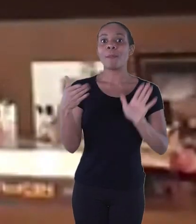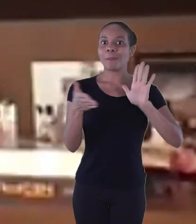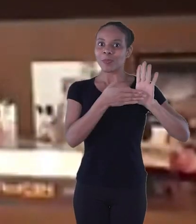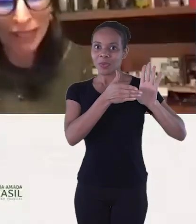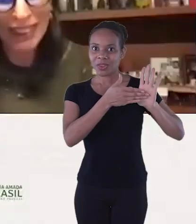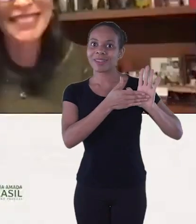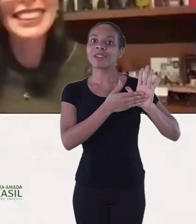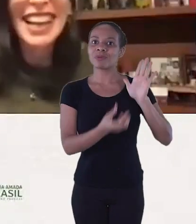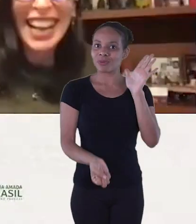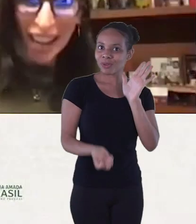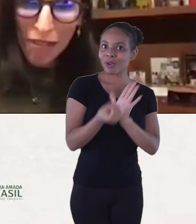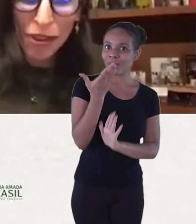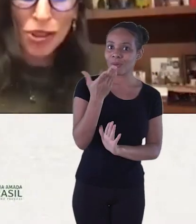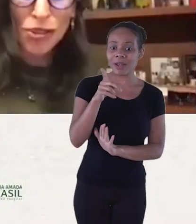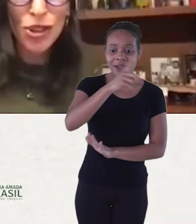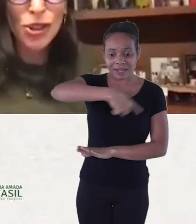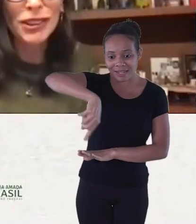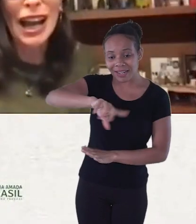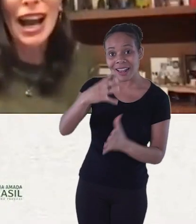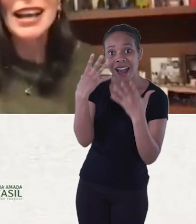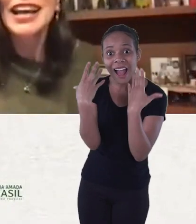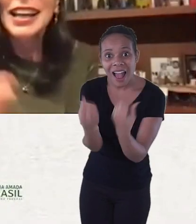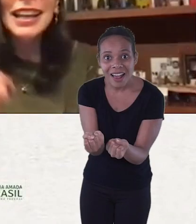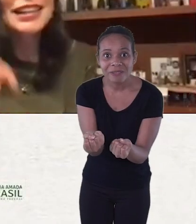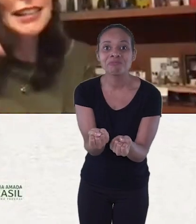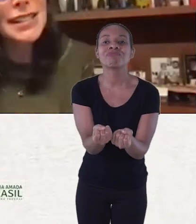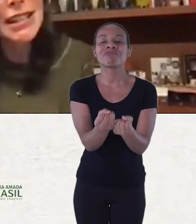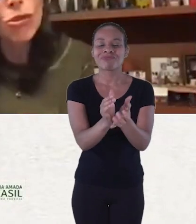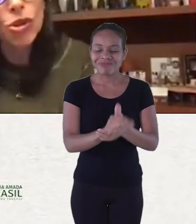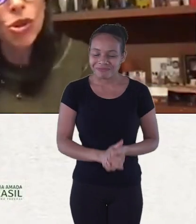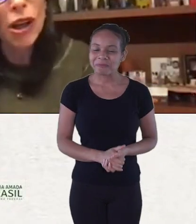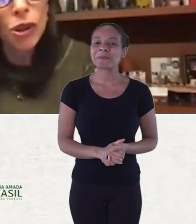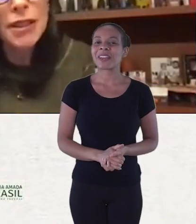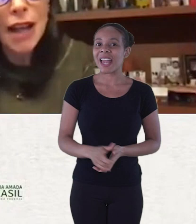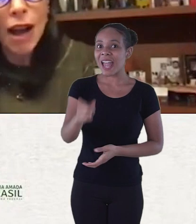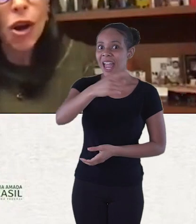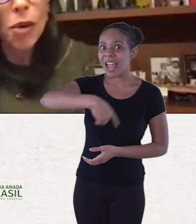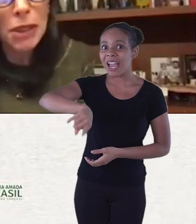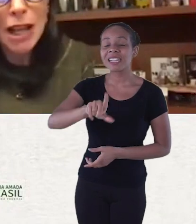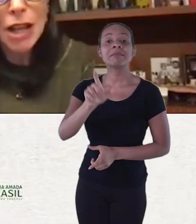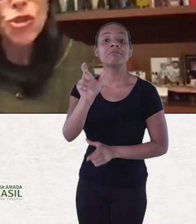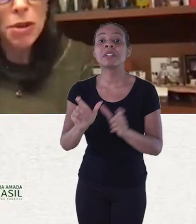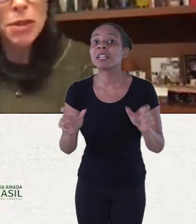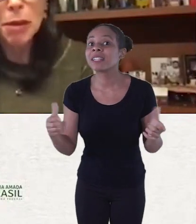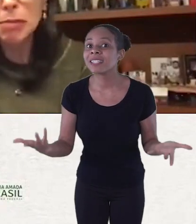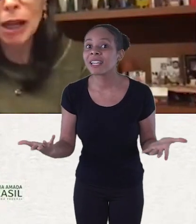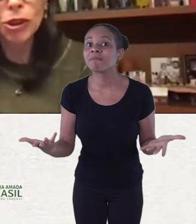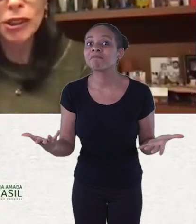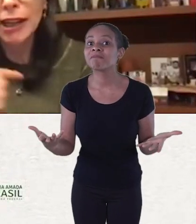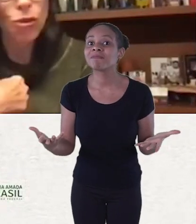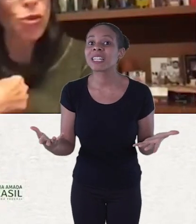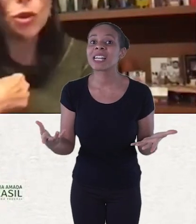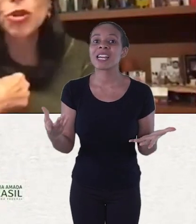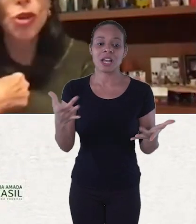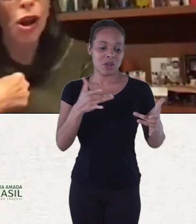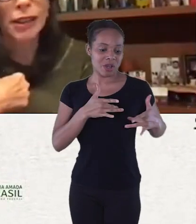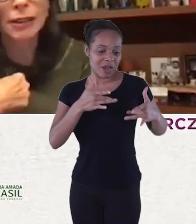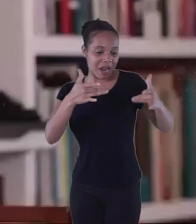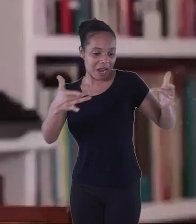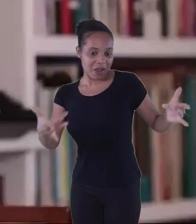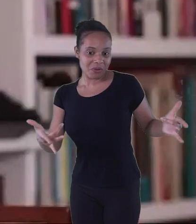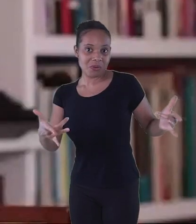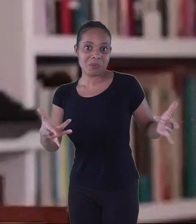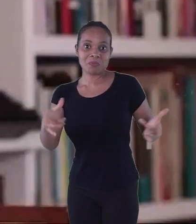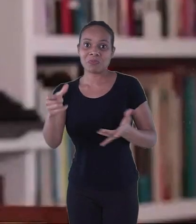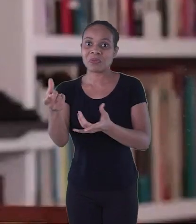Sabe qual é, Afonso? Vou te contar. Eles são os doadores das obras para a Pinacoteca, não somos